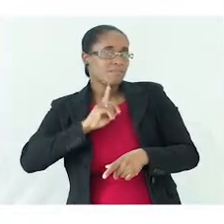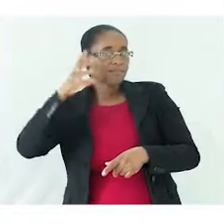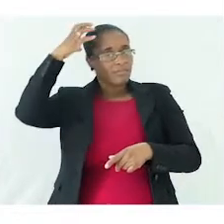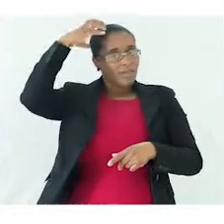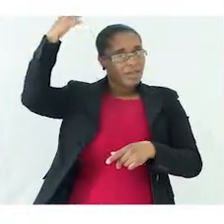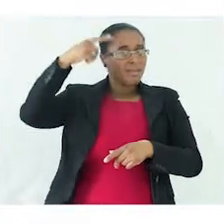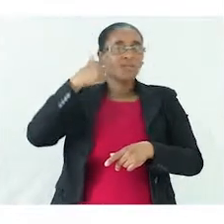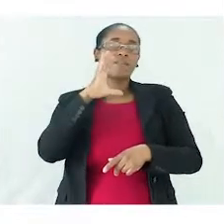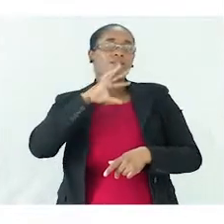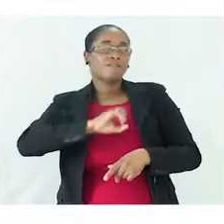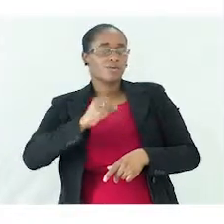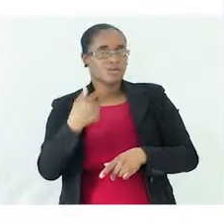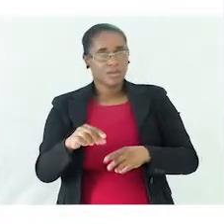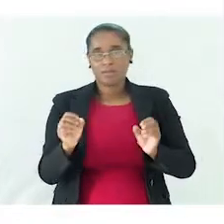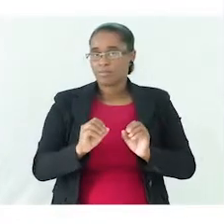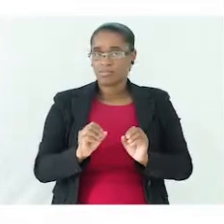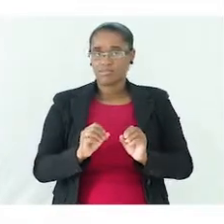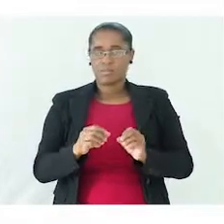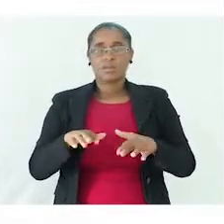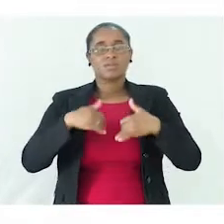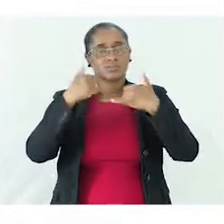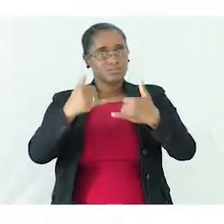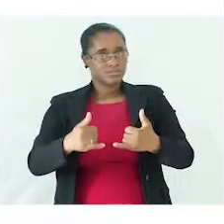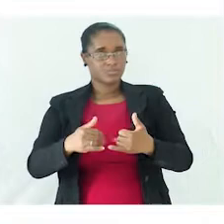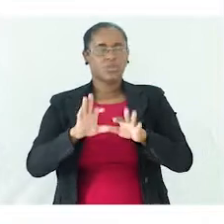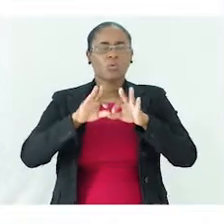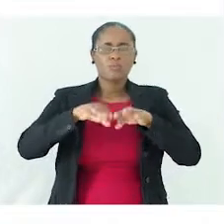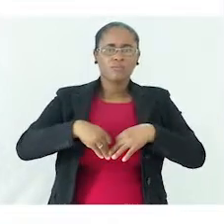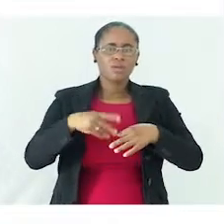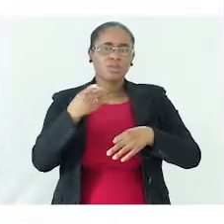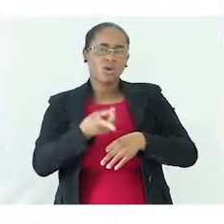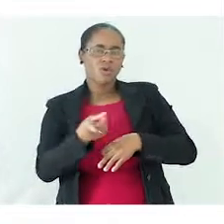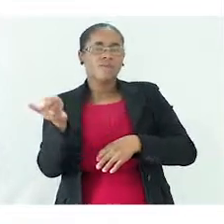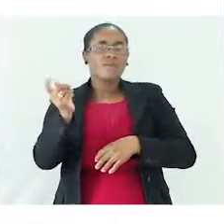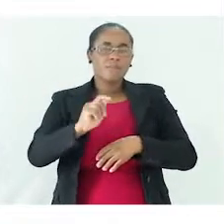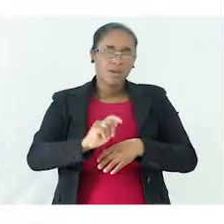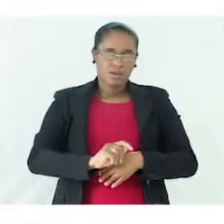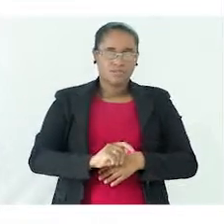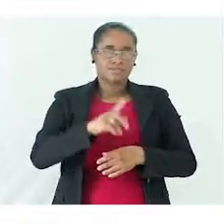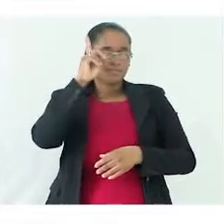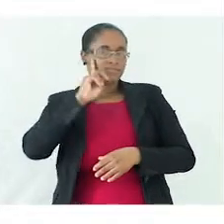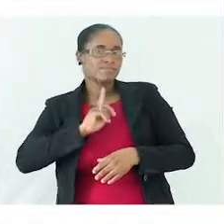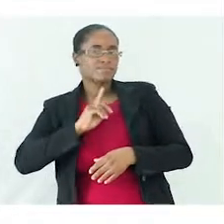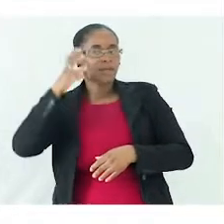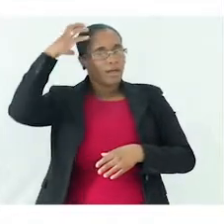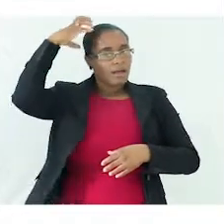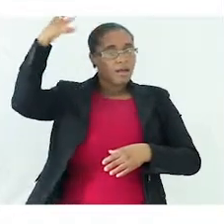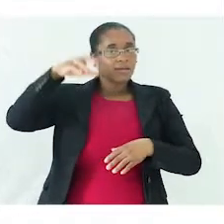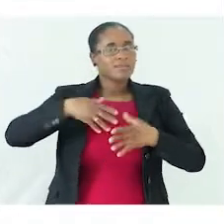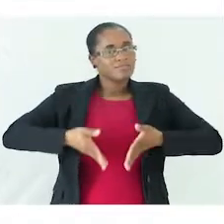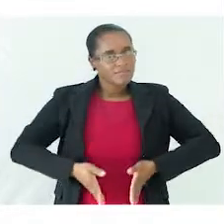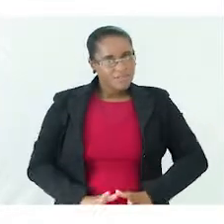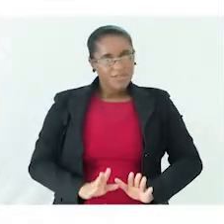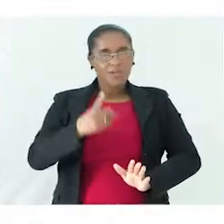Portanto, nós passamos logo a seguir. Ao fim de 9 meses, a rainha deu à luz um